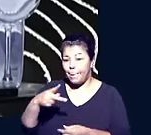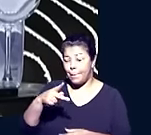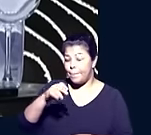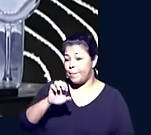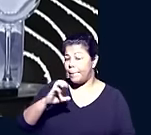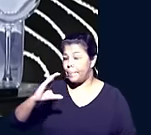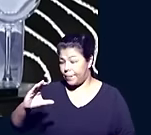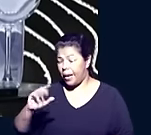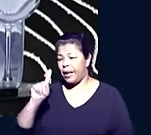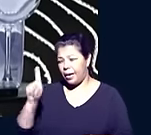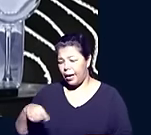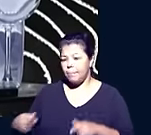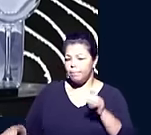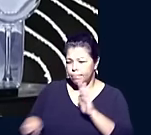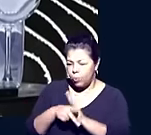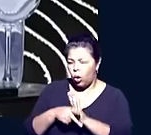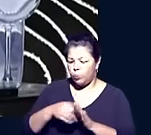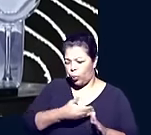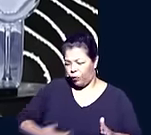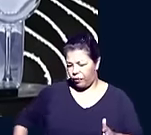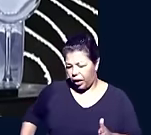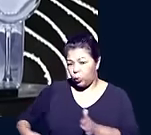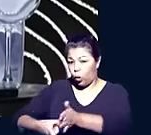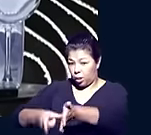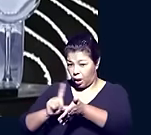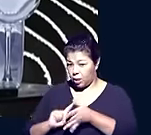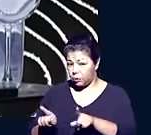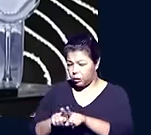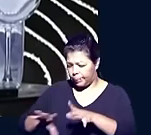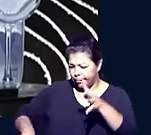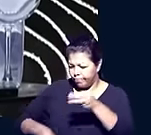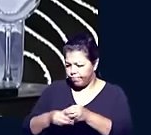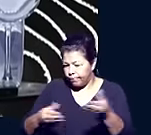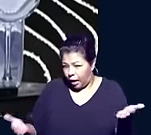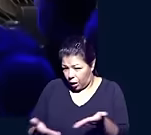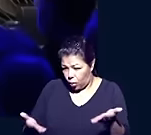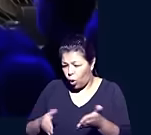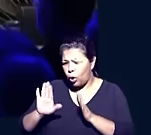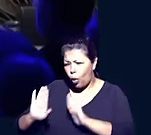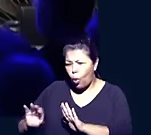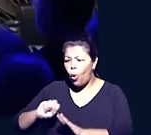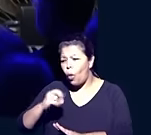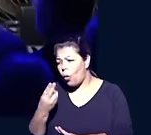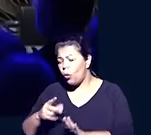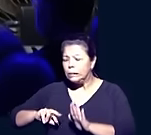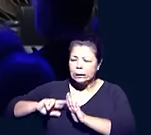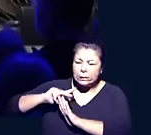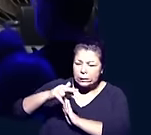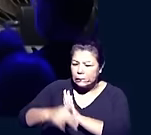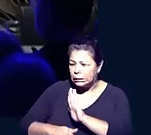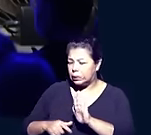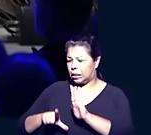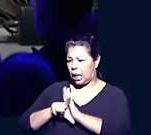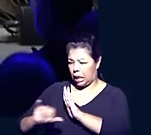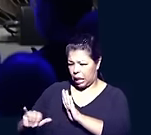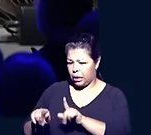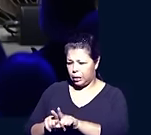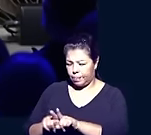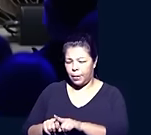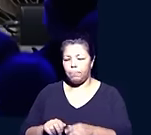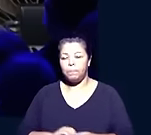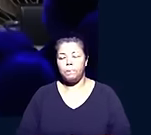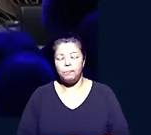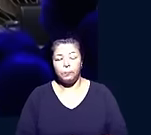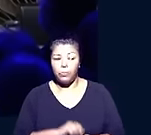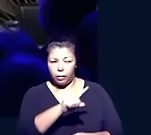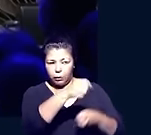governo anterior ou seria desse de uma série de projetos de lei Olha nós estamos como você frisou